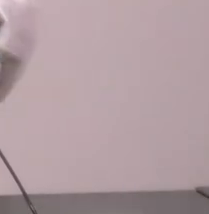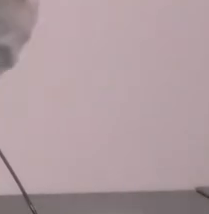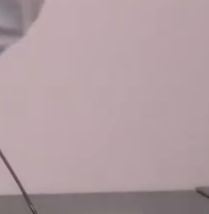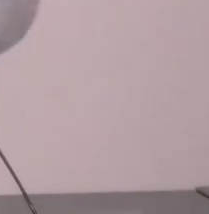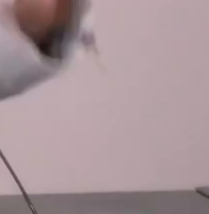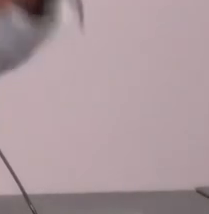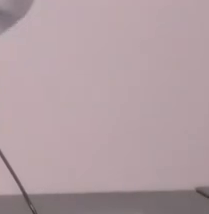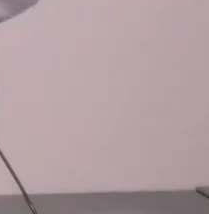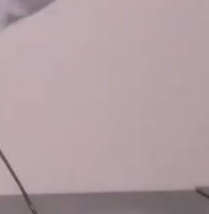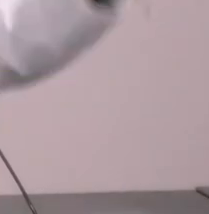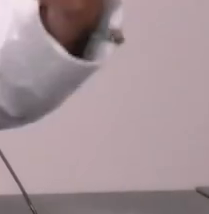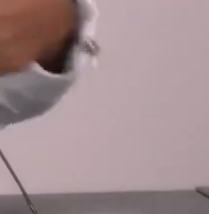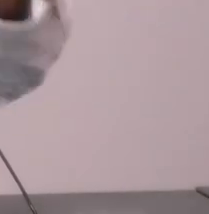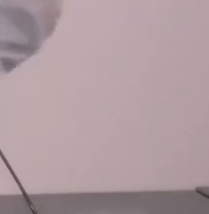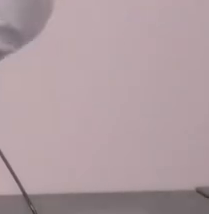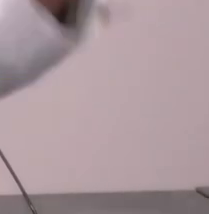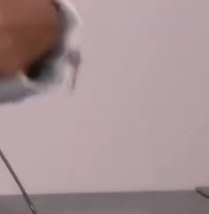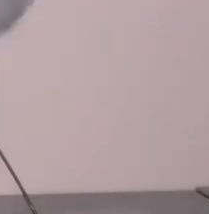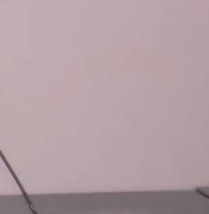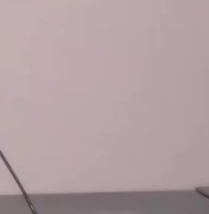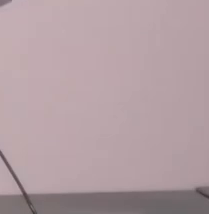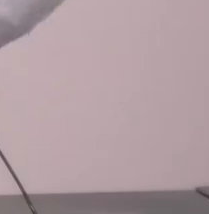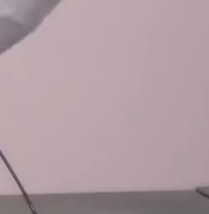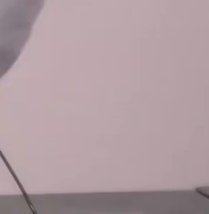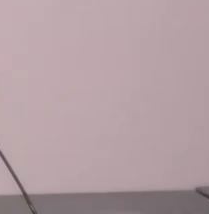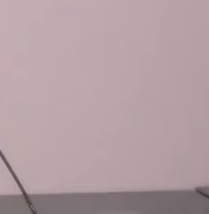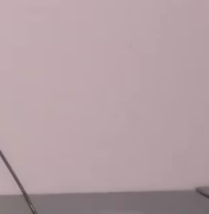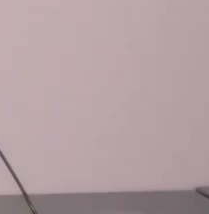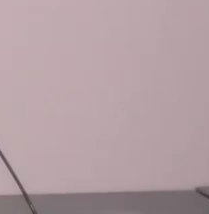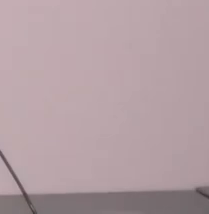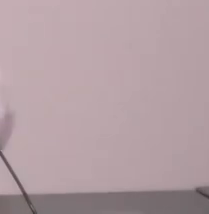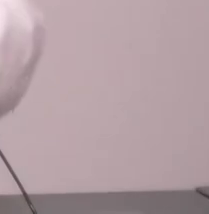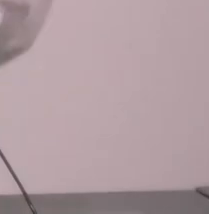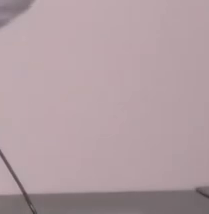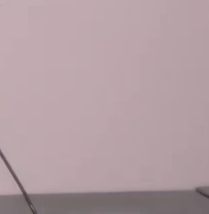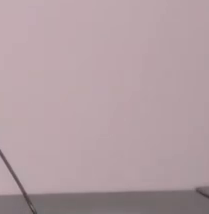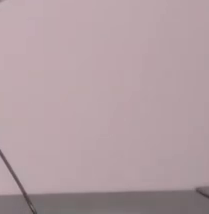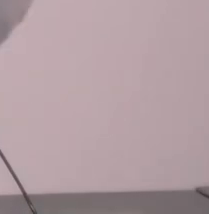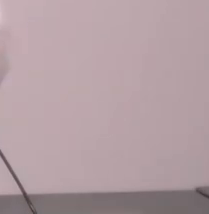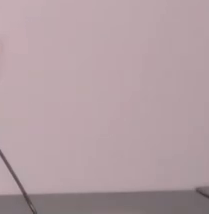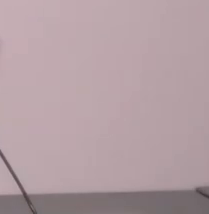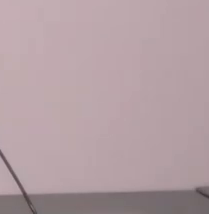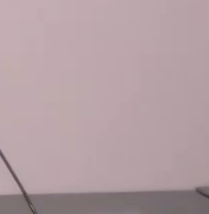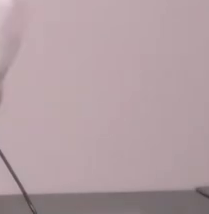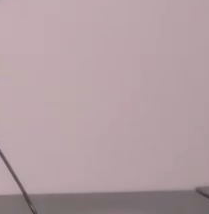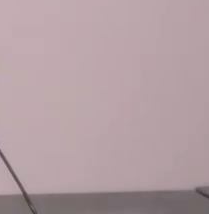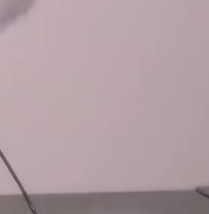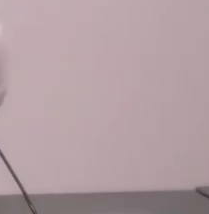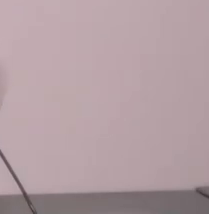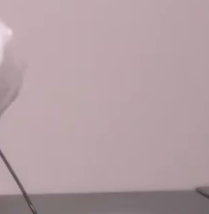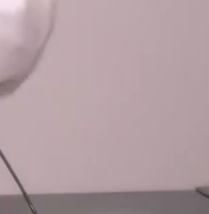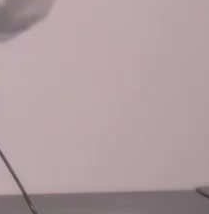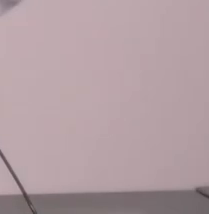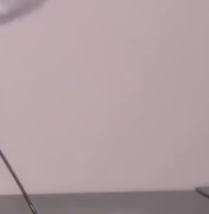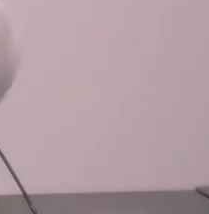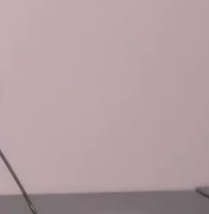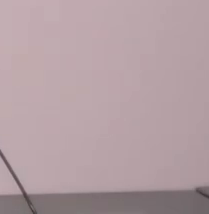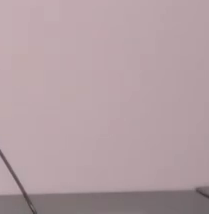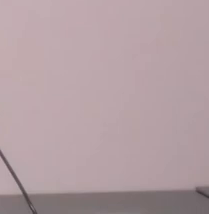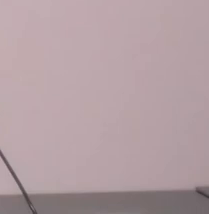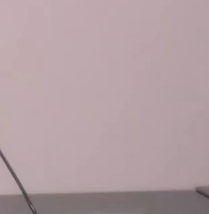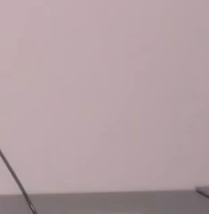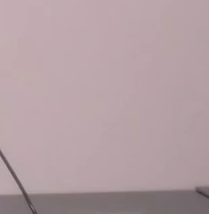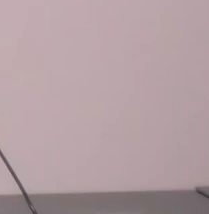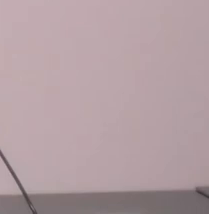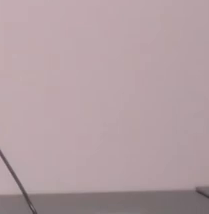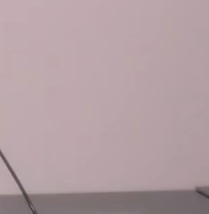portas para que as pessoas mais humildes, trabalhadores, tivessem acesso à universidade. Por isso, o meu posicionamento é claro, eu sou contra